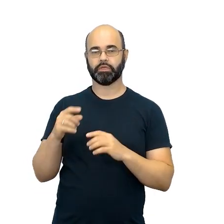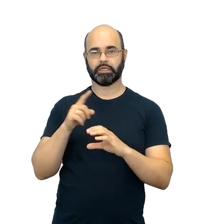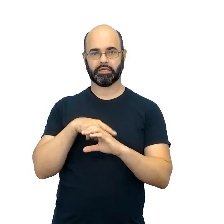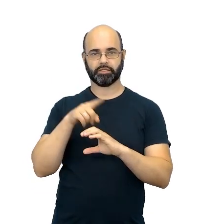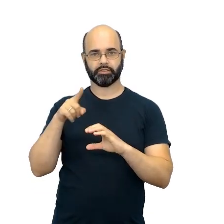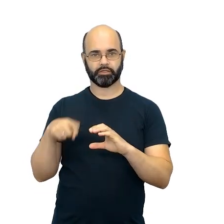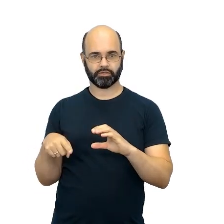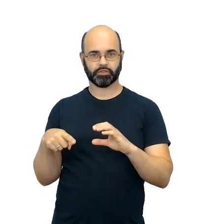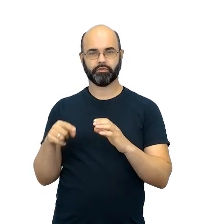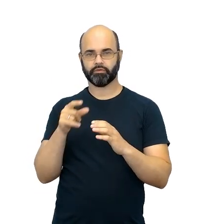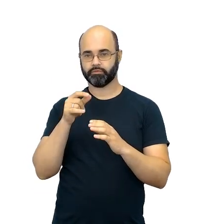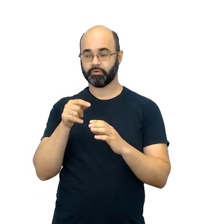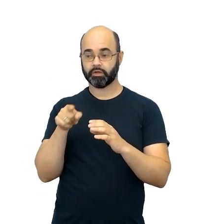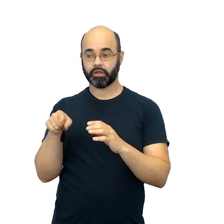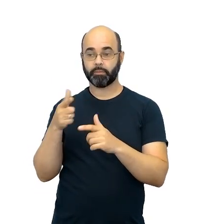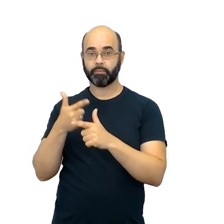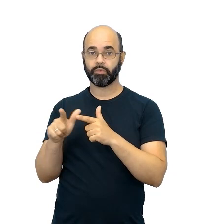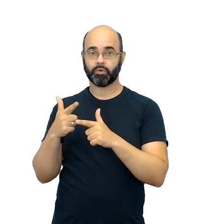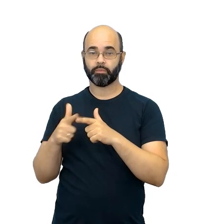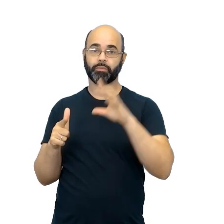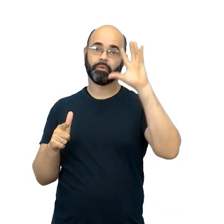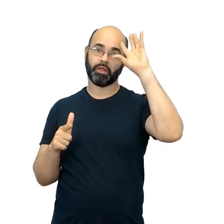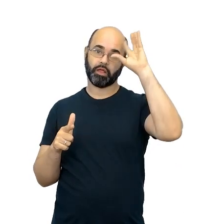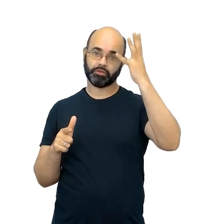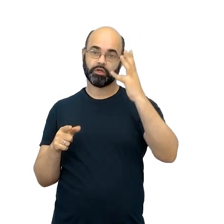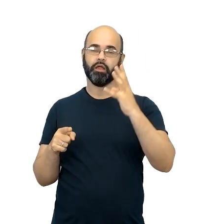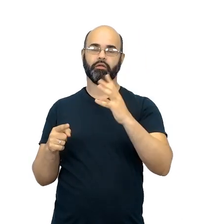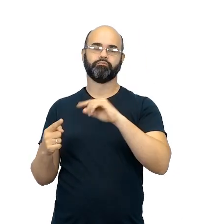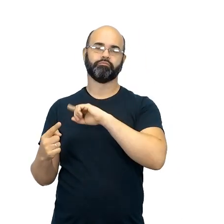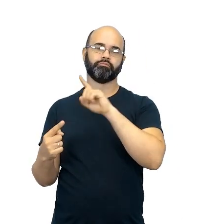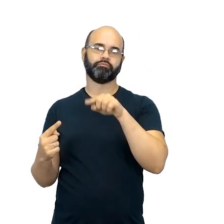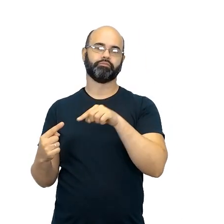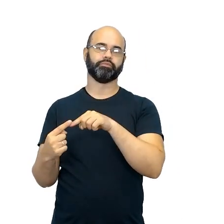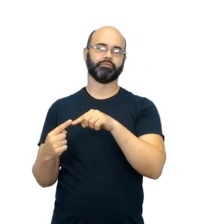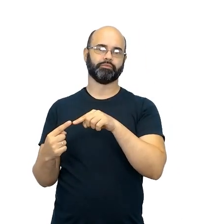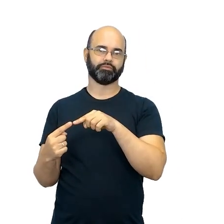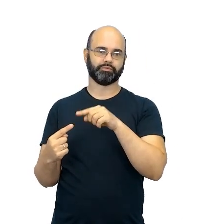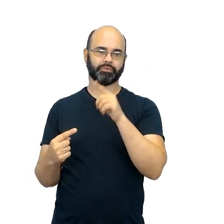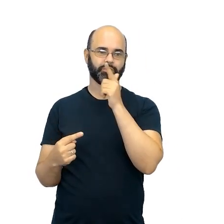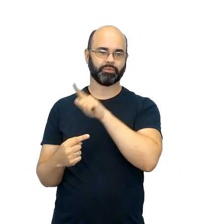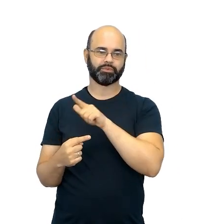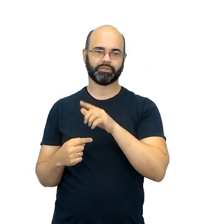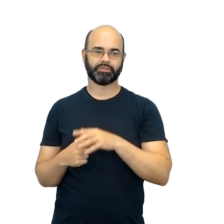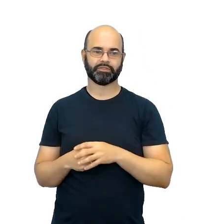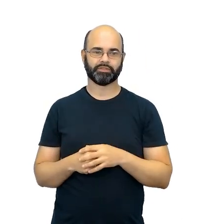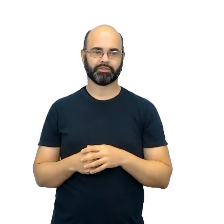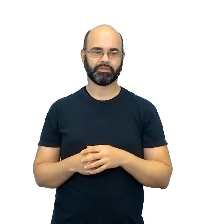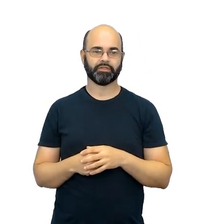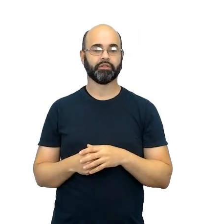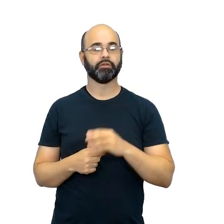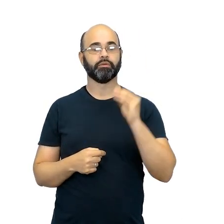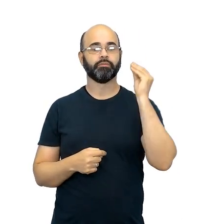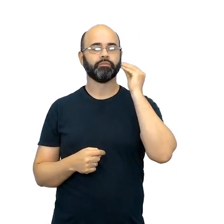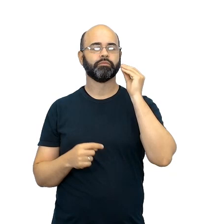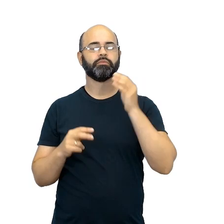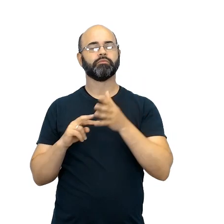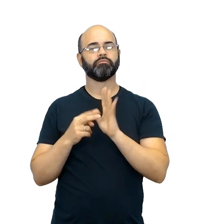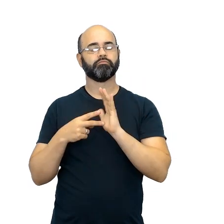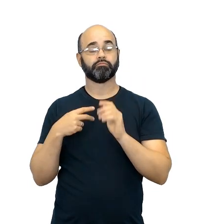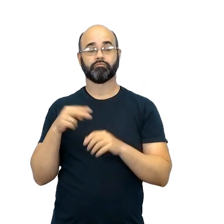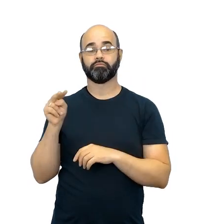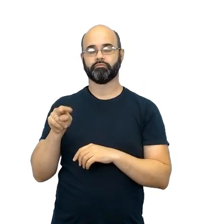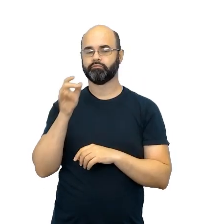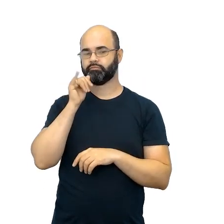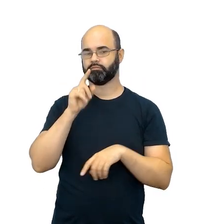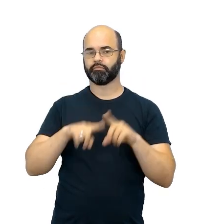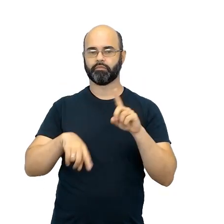um problema, que seria o objetivo ali, o problema a ser estudado. A observação, né, que seria ter a lista de